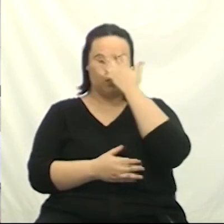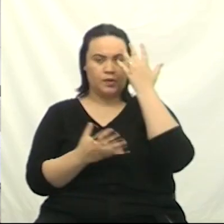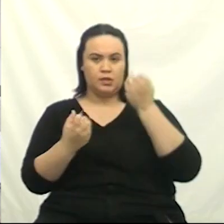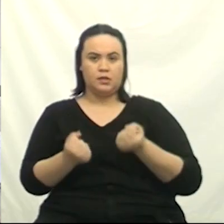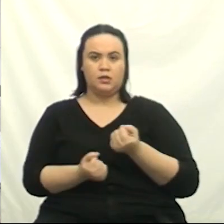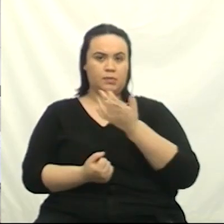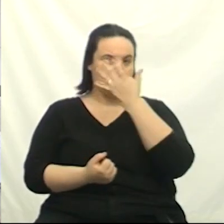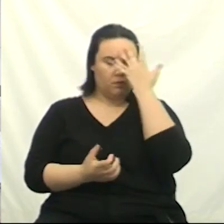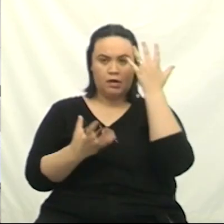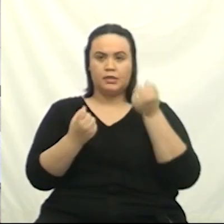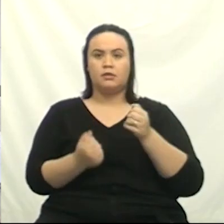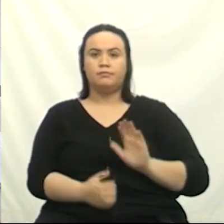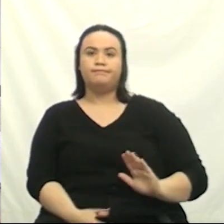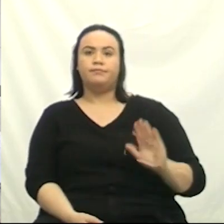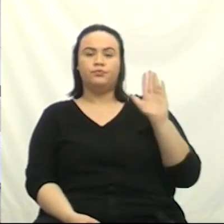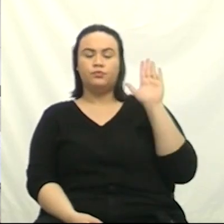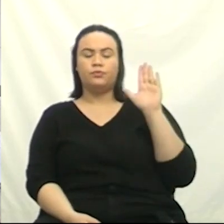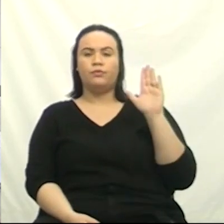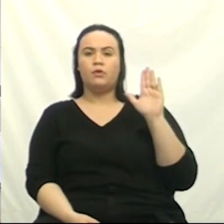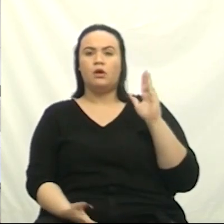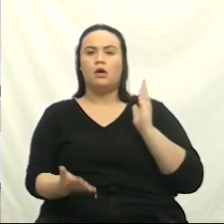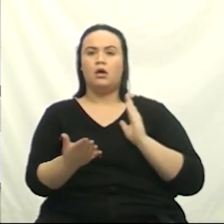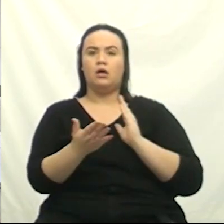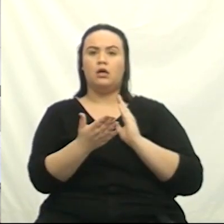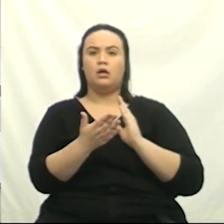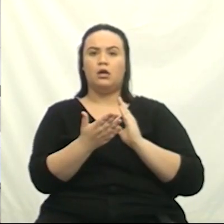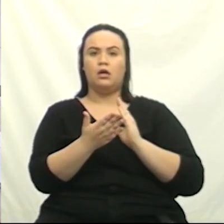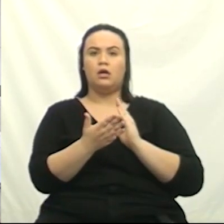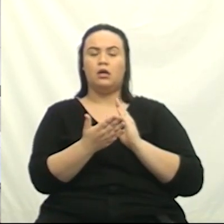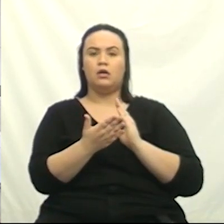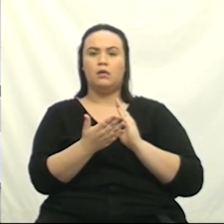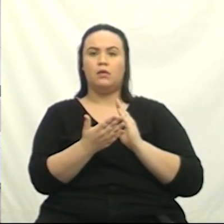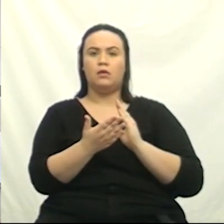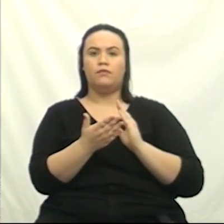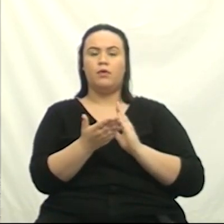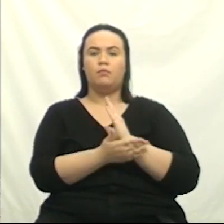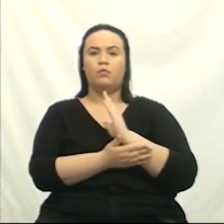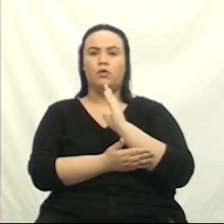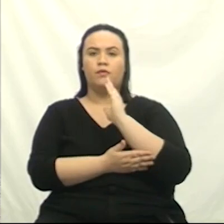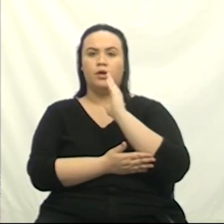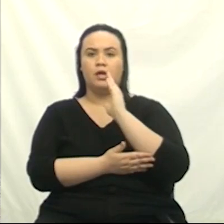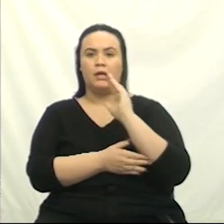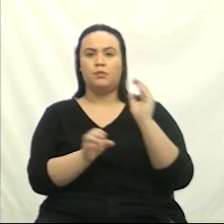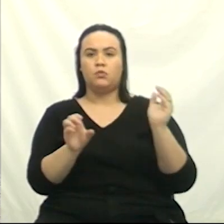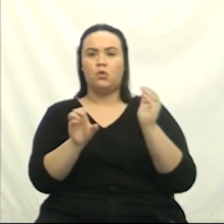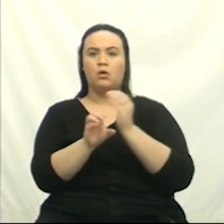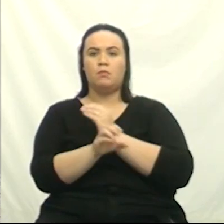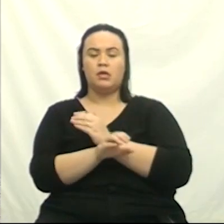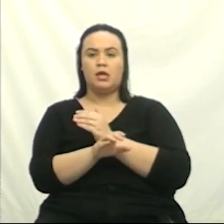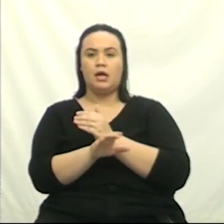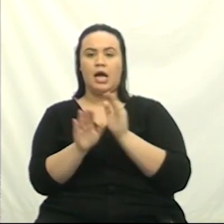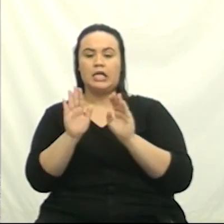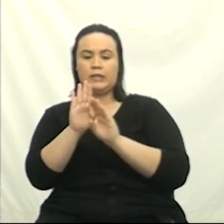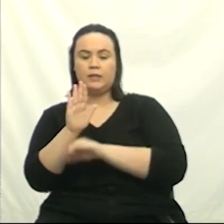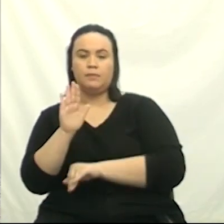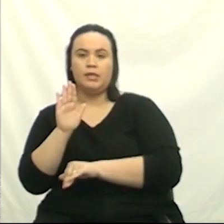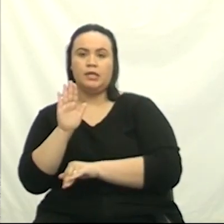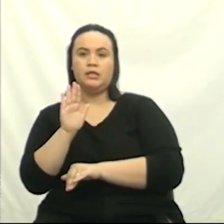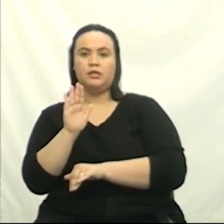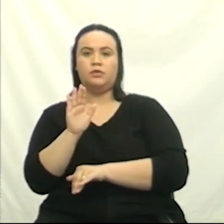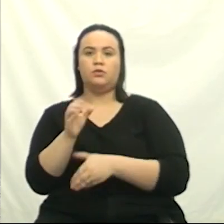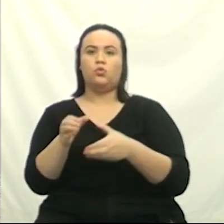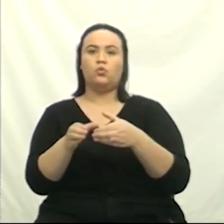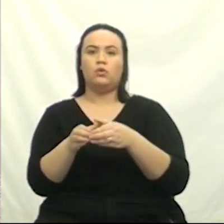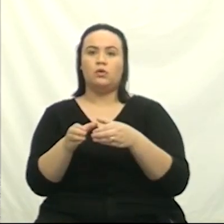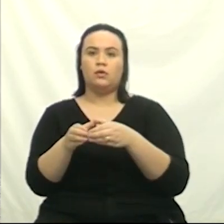permaneçam como estão os contrários se manifestem foi aprovado por unanimidade a dispensa do parecer das comissões